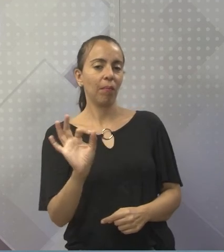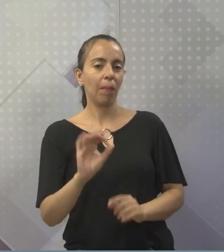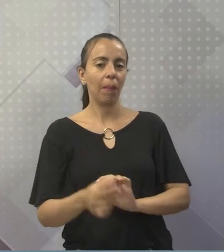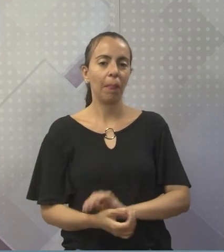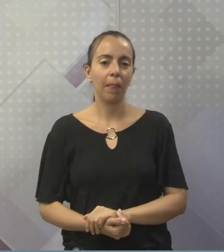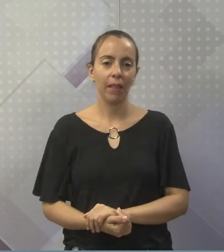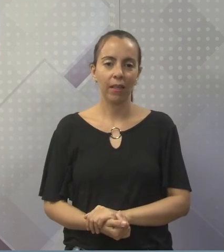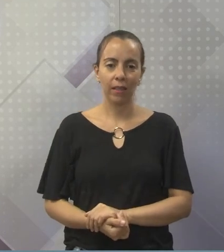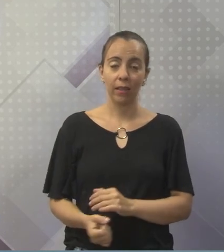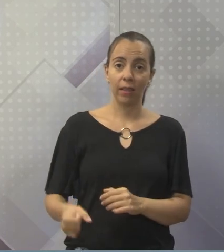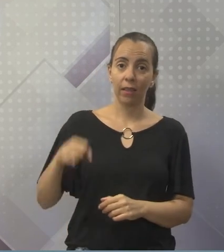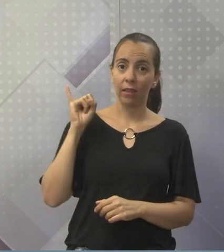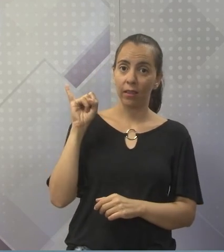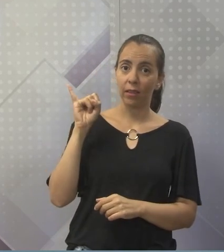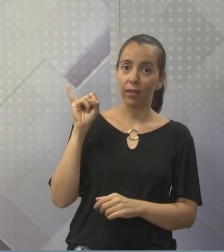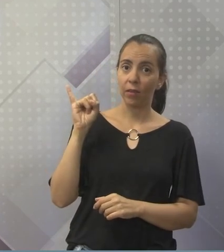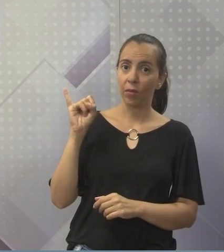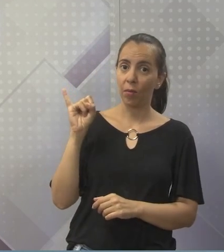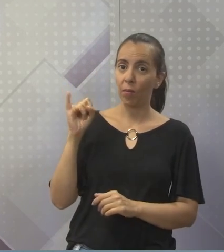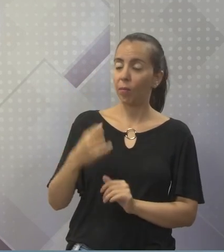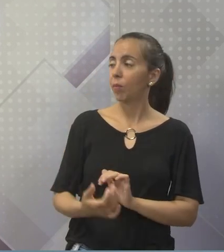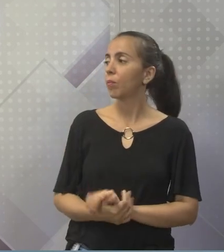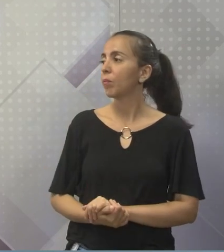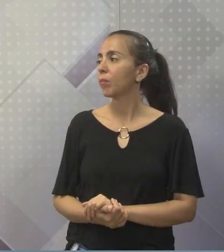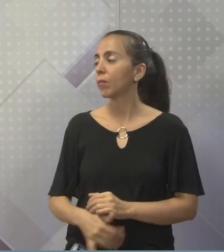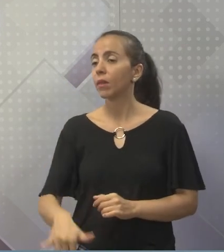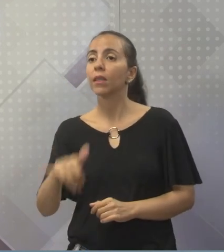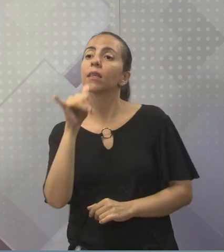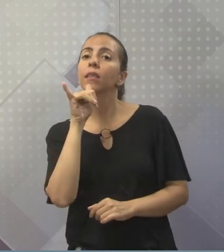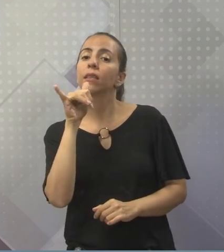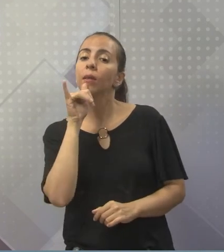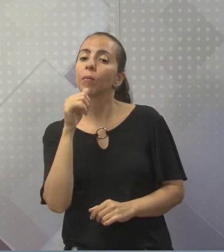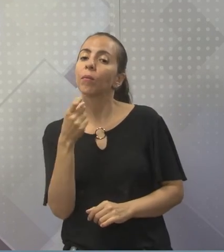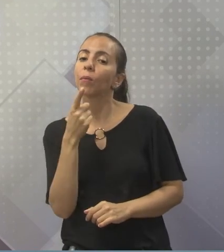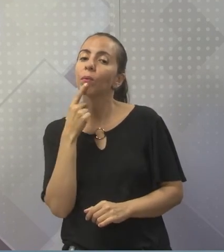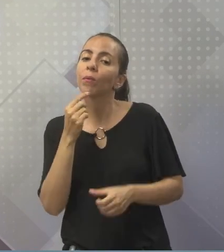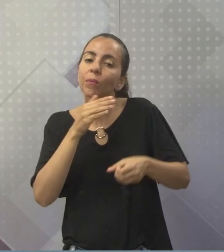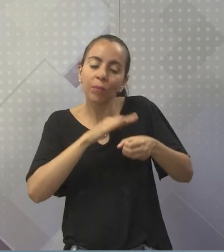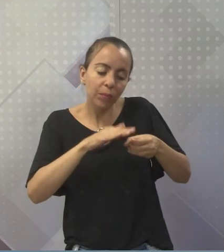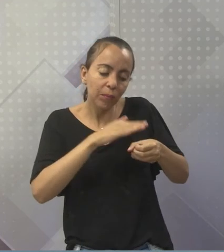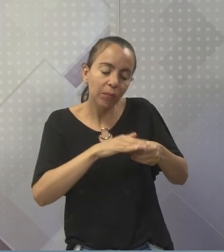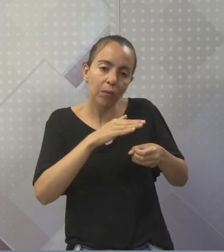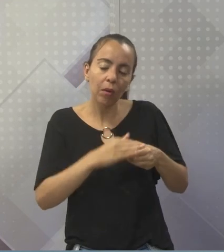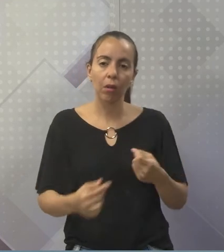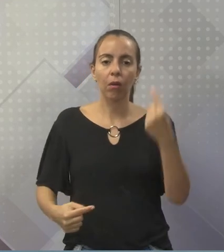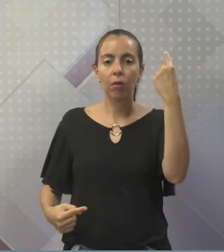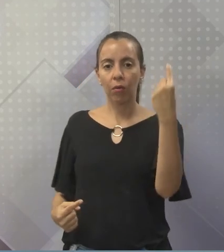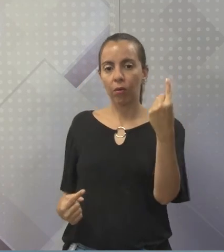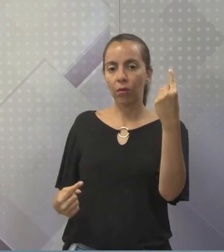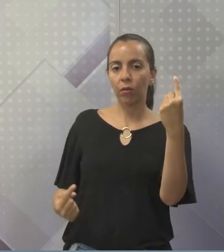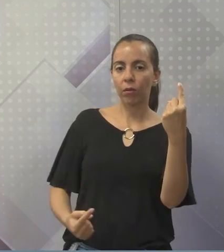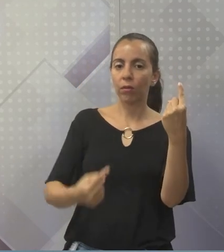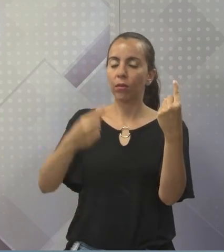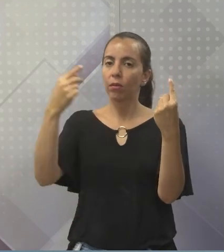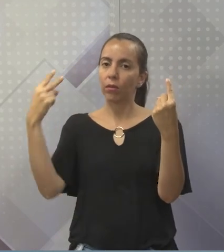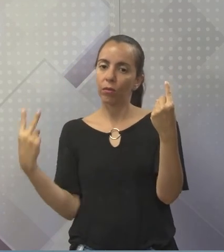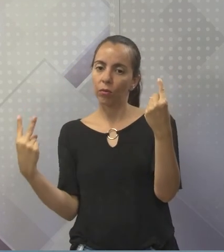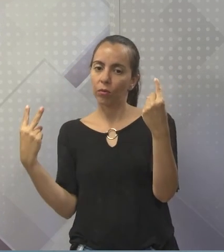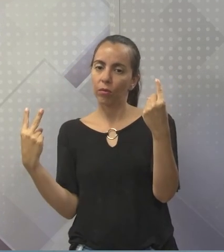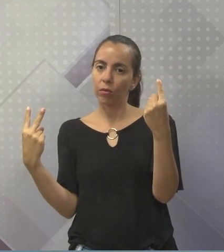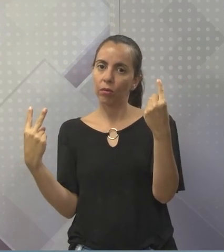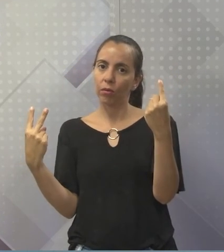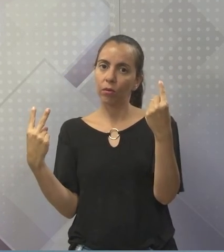coloco aqui, pegando pelo exemplo das tomates, 1 é 2, 2